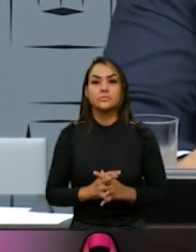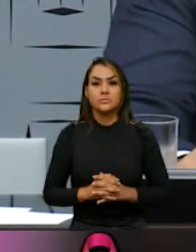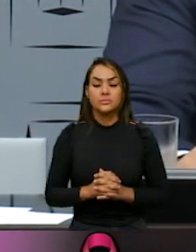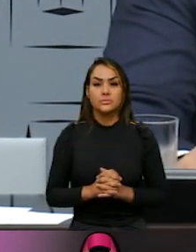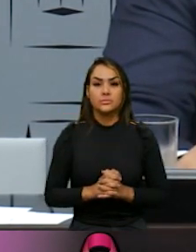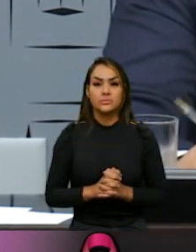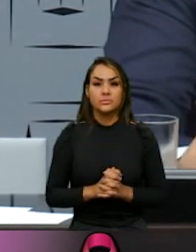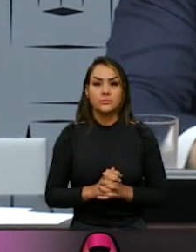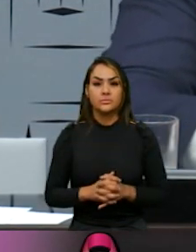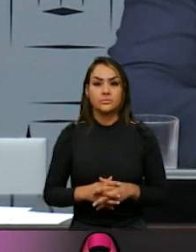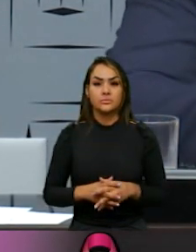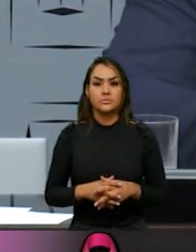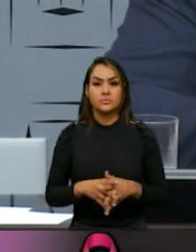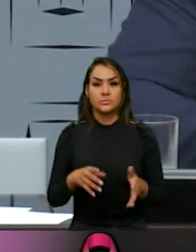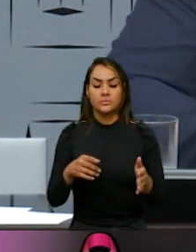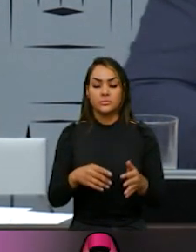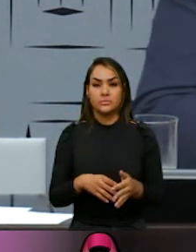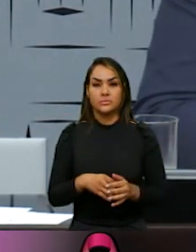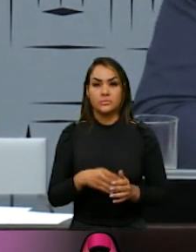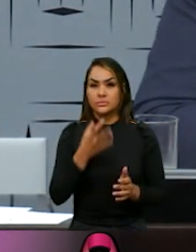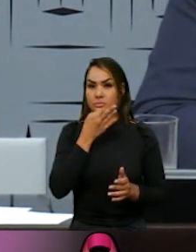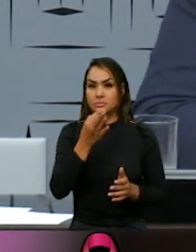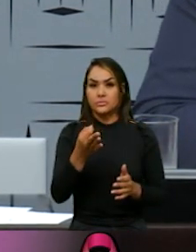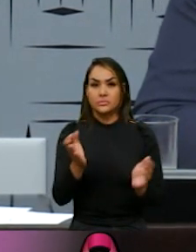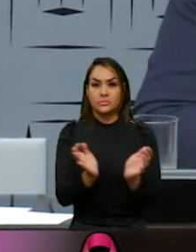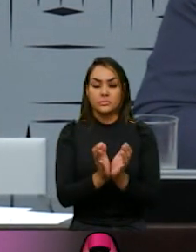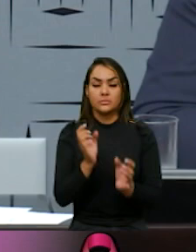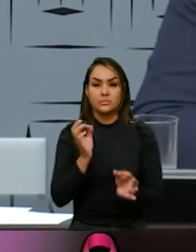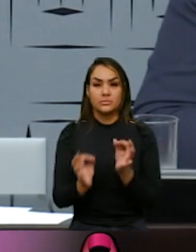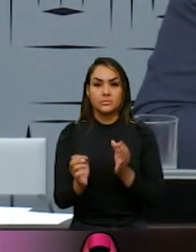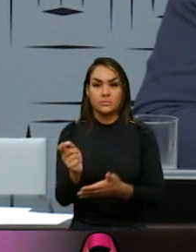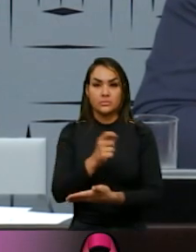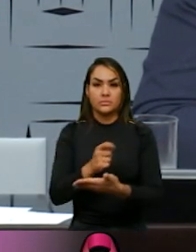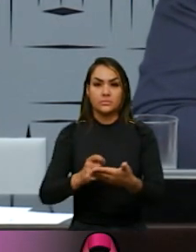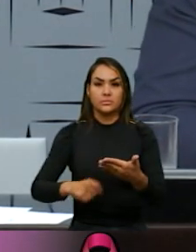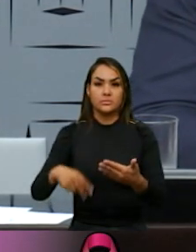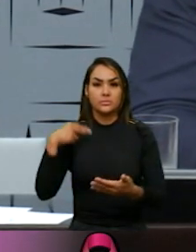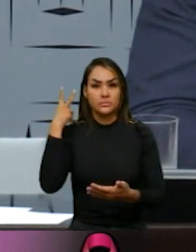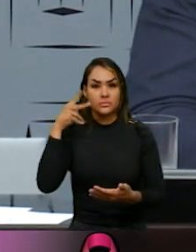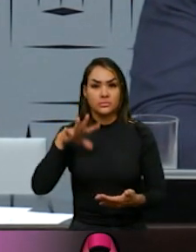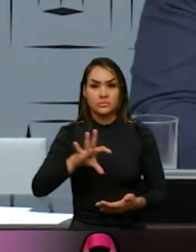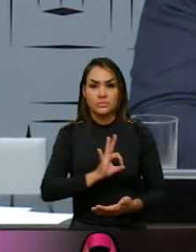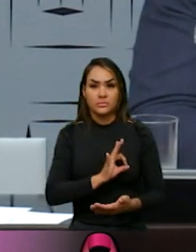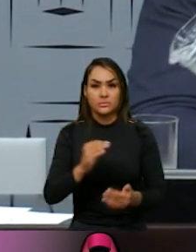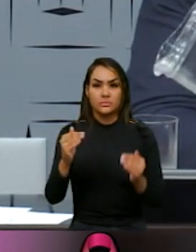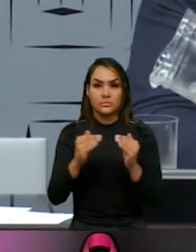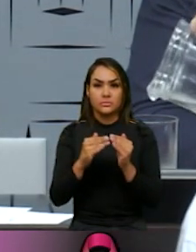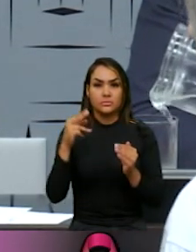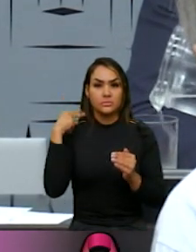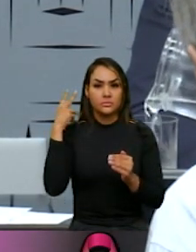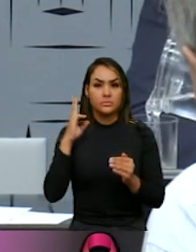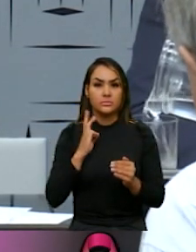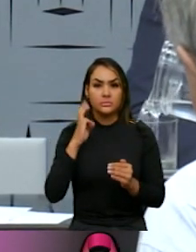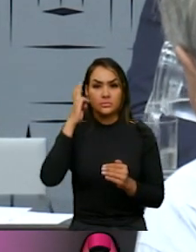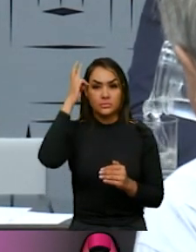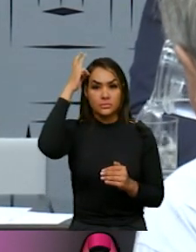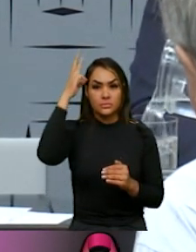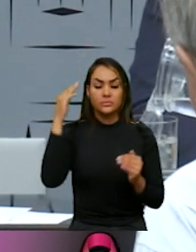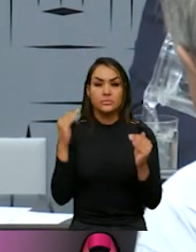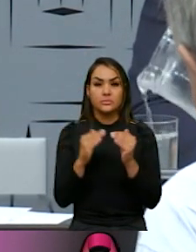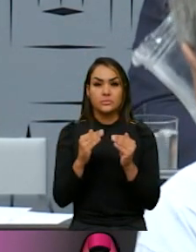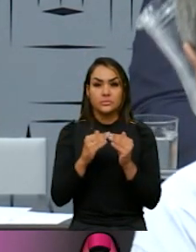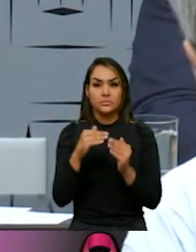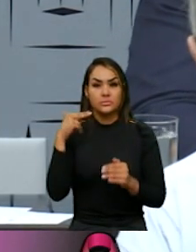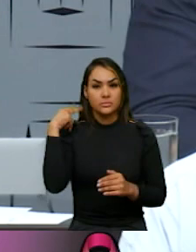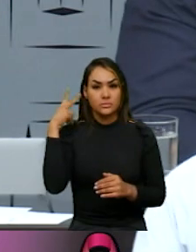de Justiça e Redação. Vereador Dr. Jaime. Pela legalidade. Vereador Wesley da Dialogue. Pela legalidade.